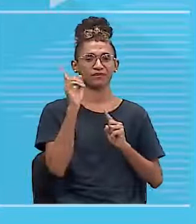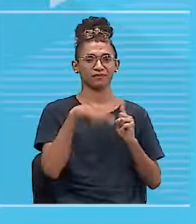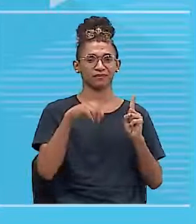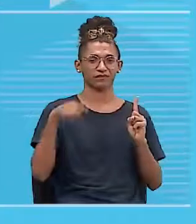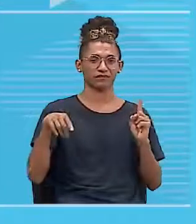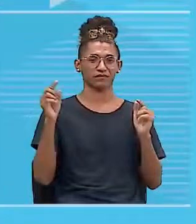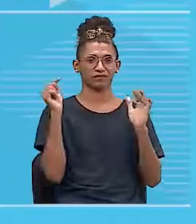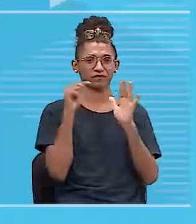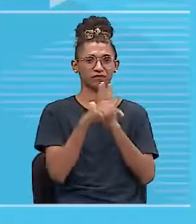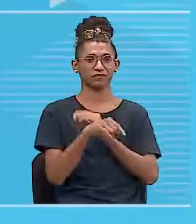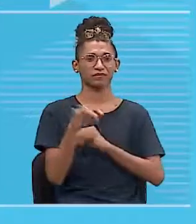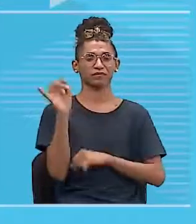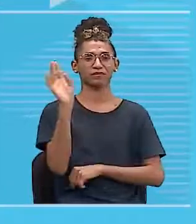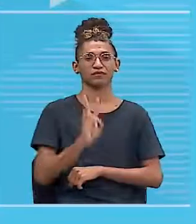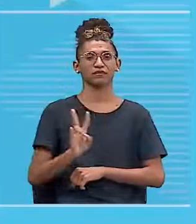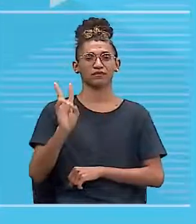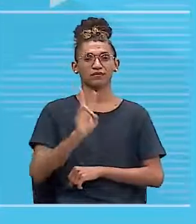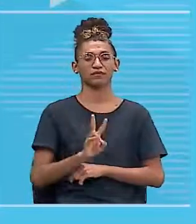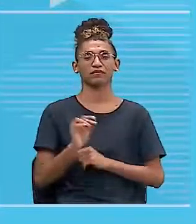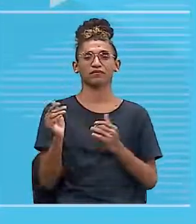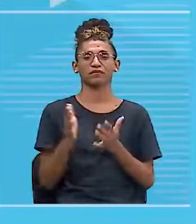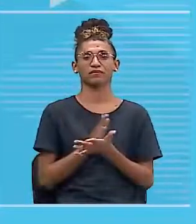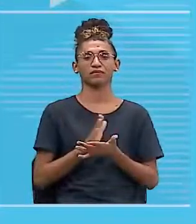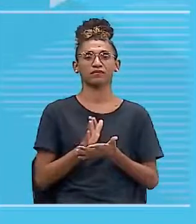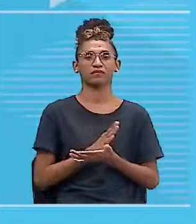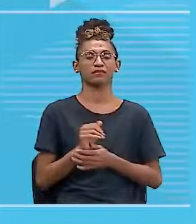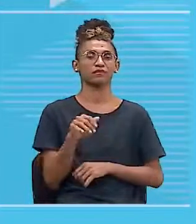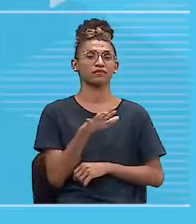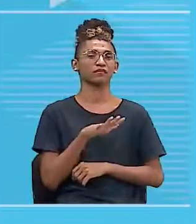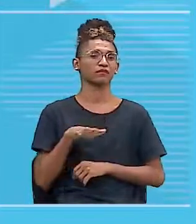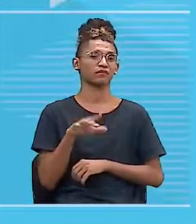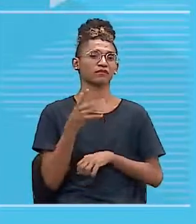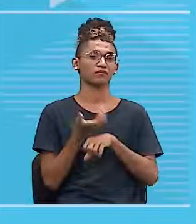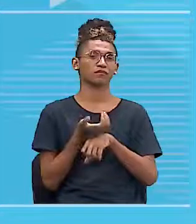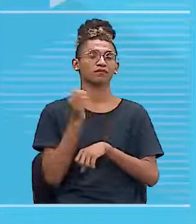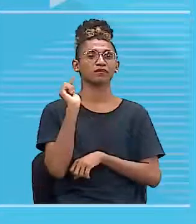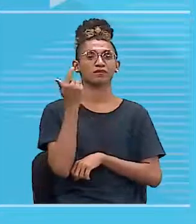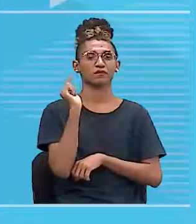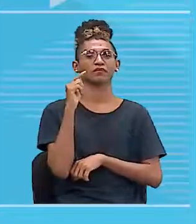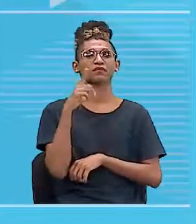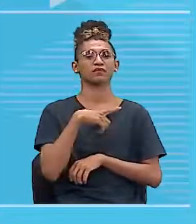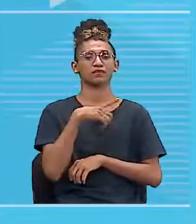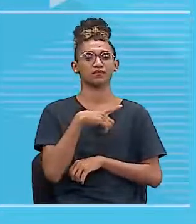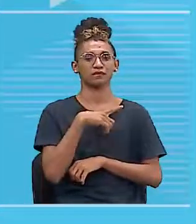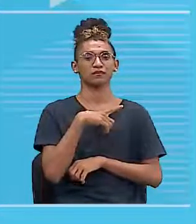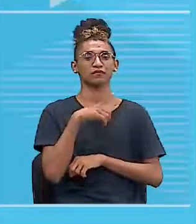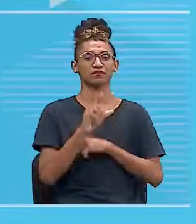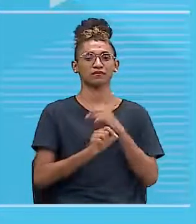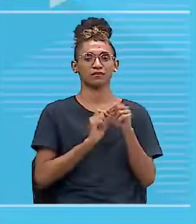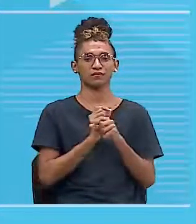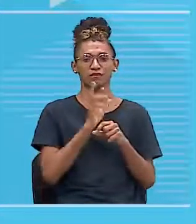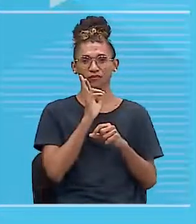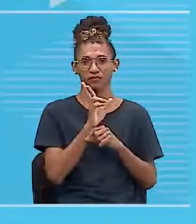em uma questão de vestibular nas áreas principalmente na nossa linda geografia ele tem o gabarito meu filho dentro